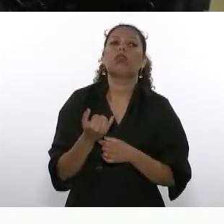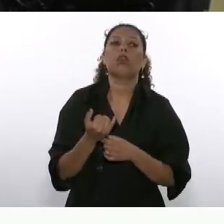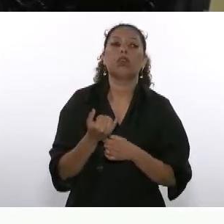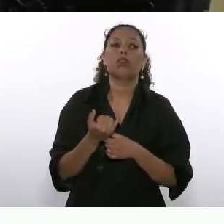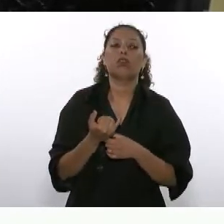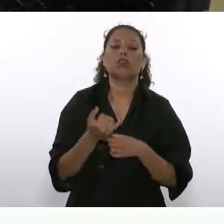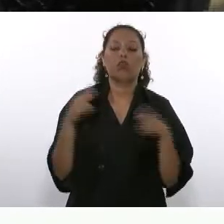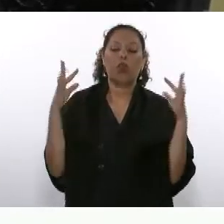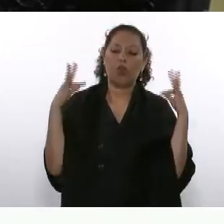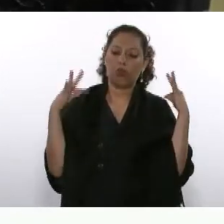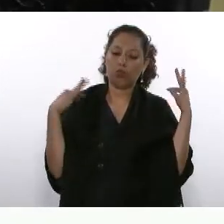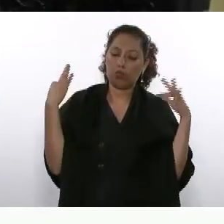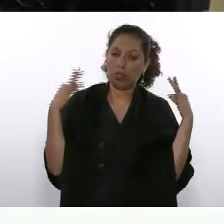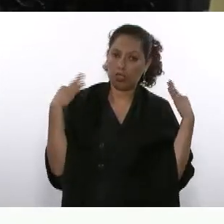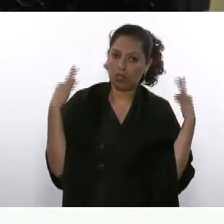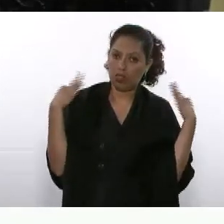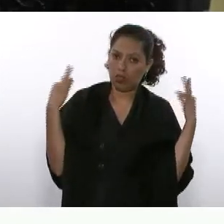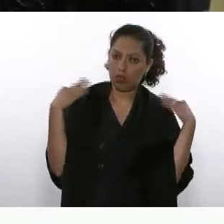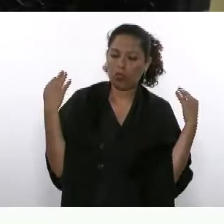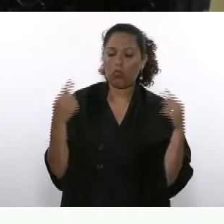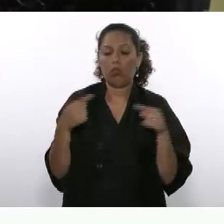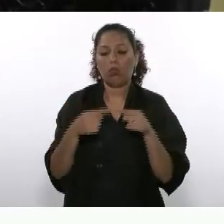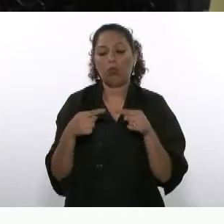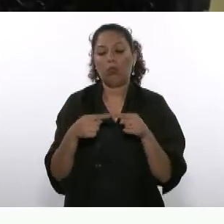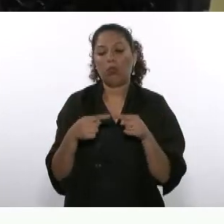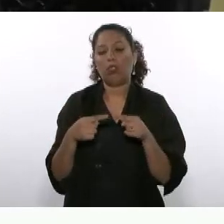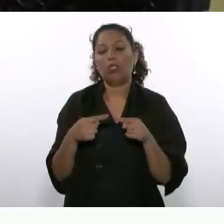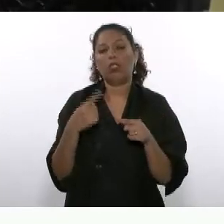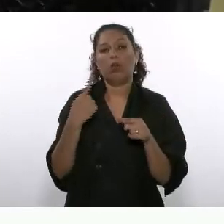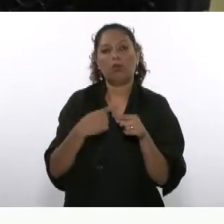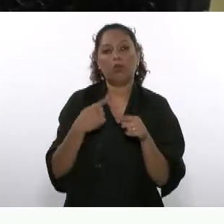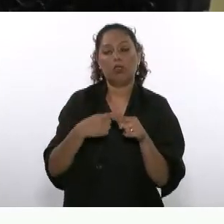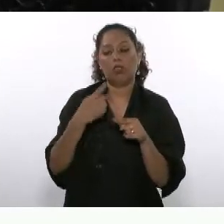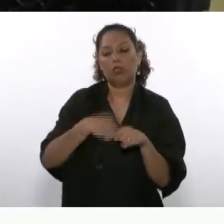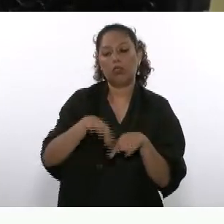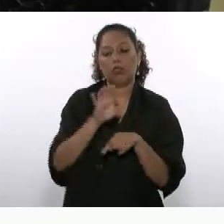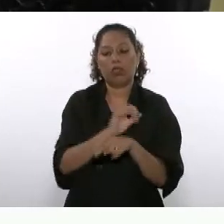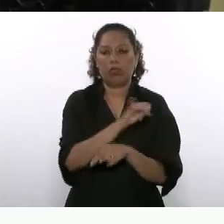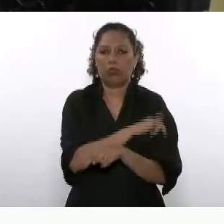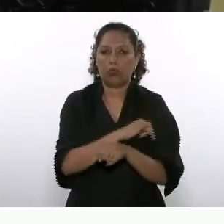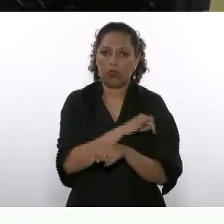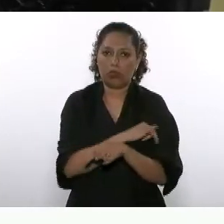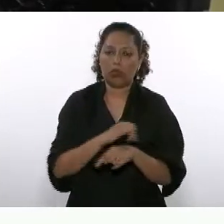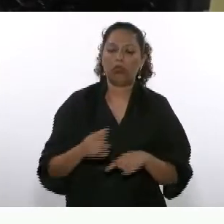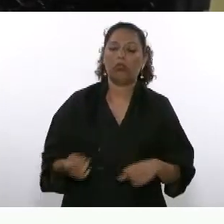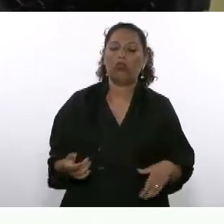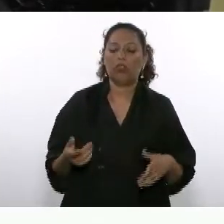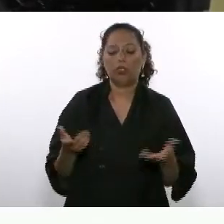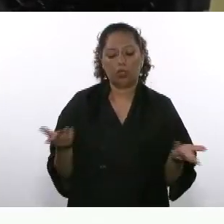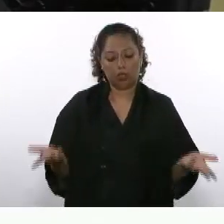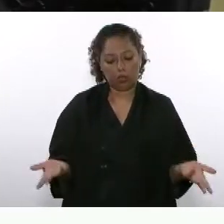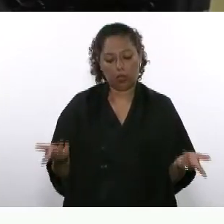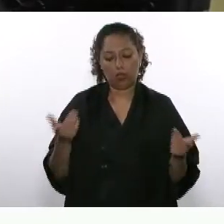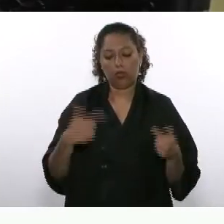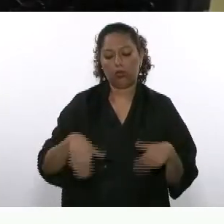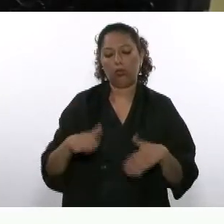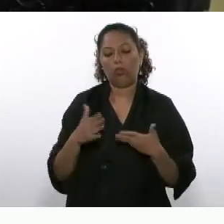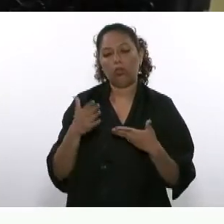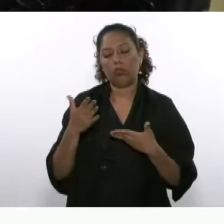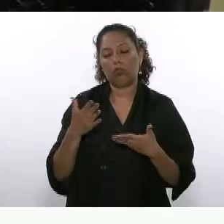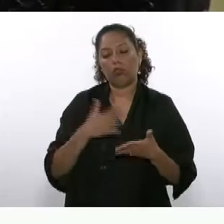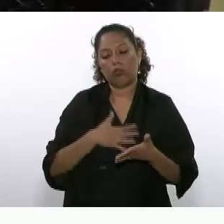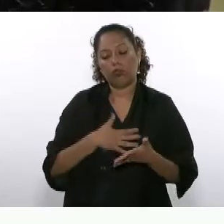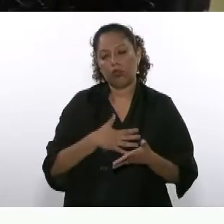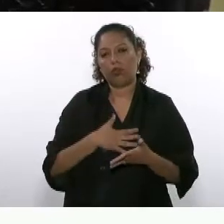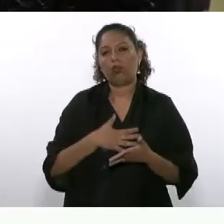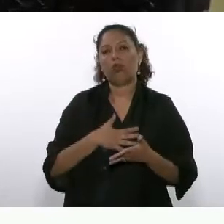Janeiro e a estimulação do turismo, não só o turismo interno, como o turismo internacional. Então, será muito gratificante para